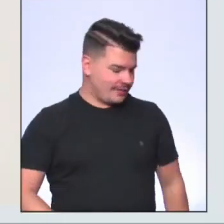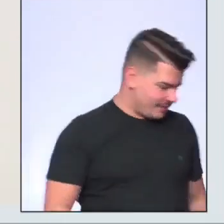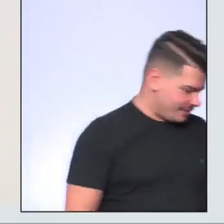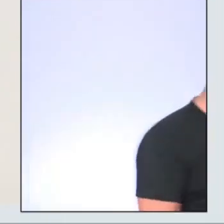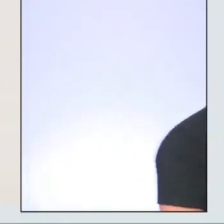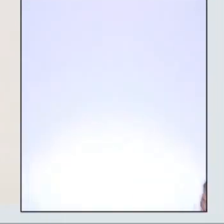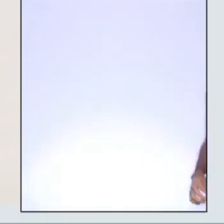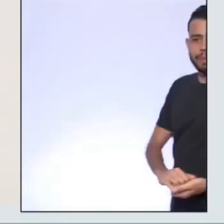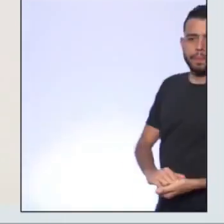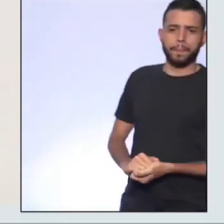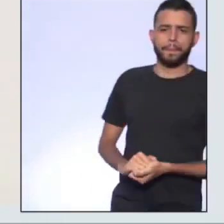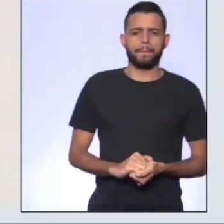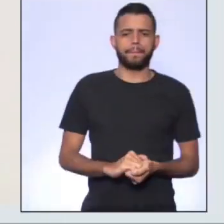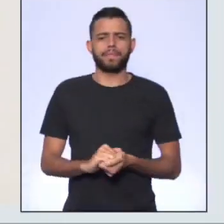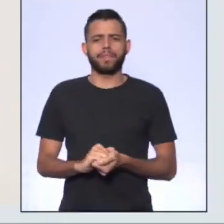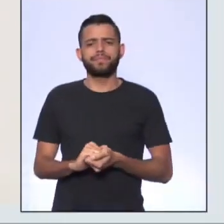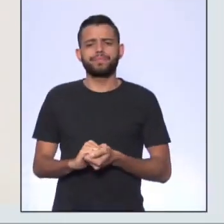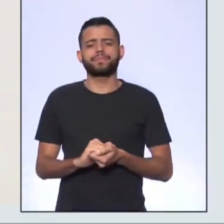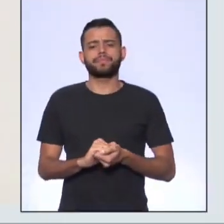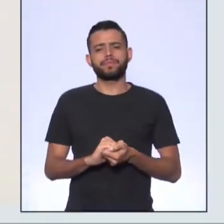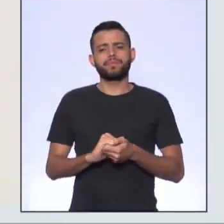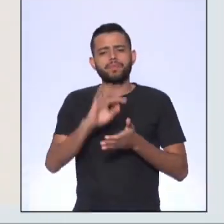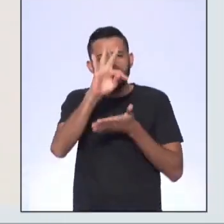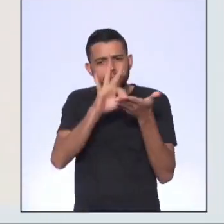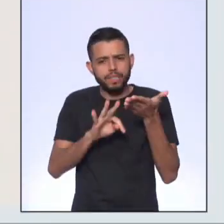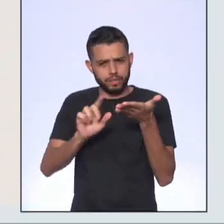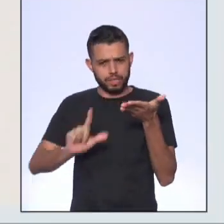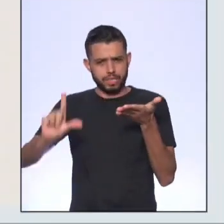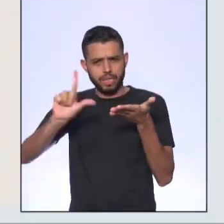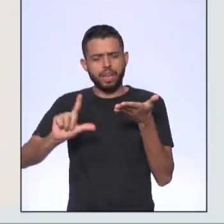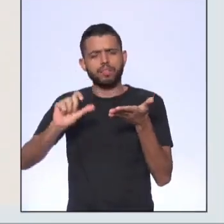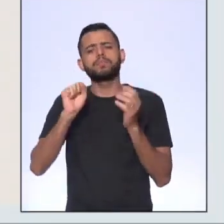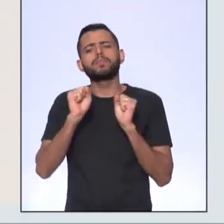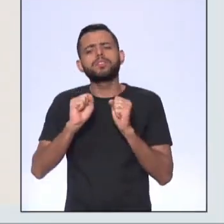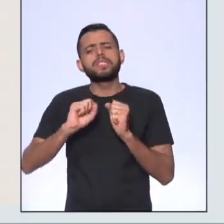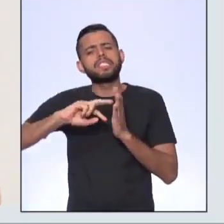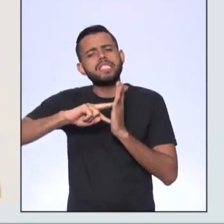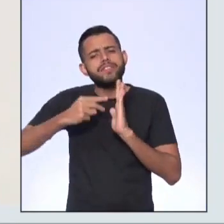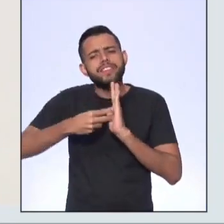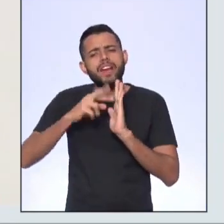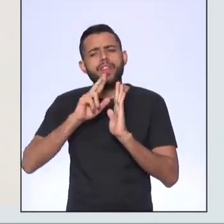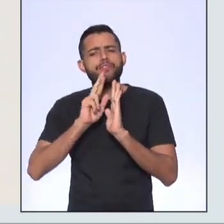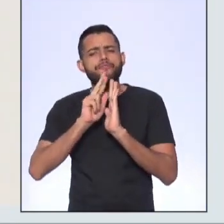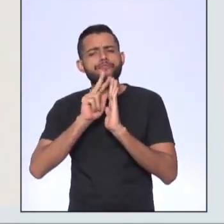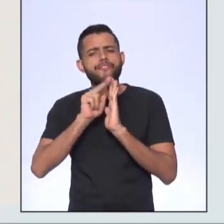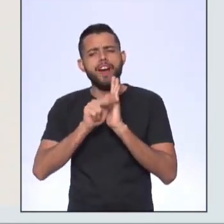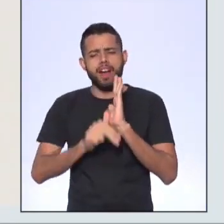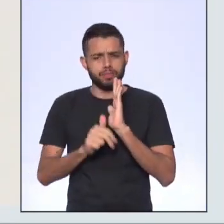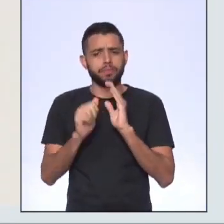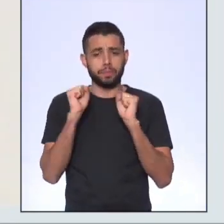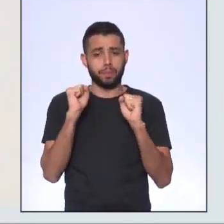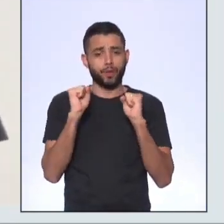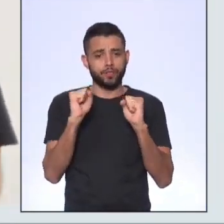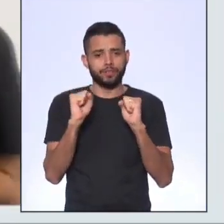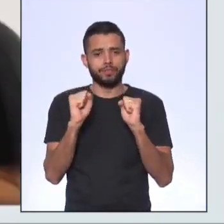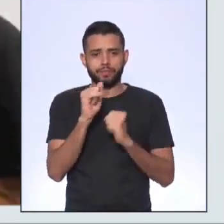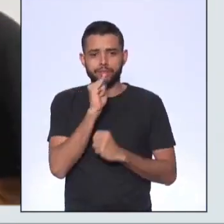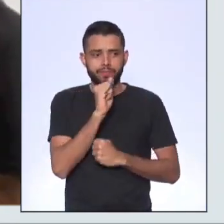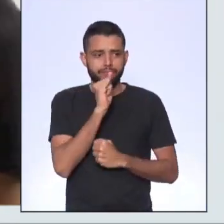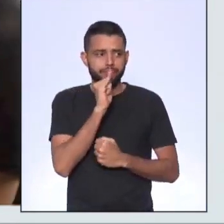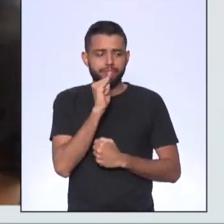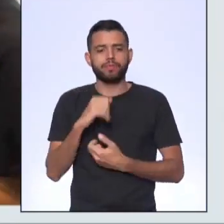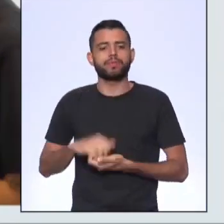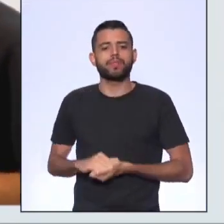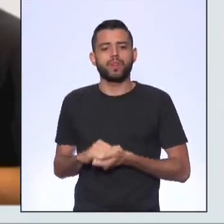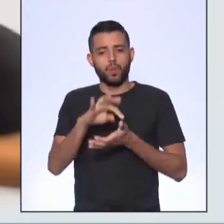aberto. Ou seja, o texto pode ter vários significados, por isso que a gente chama de plurissignificação. Tá? No